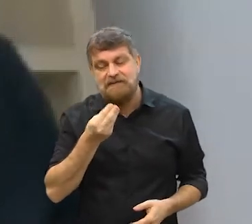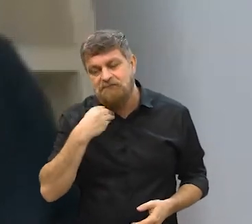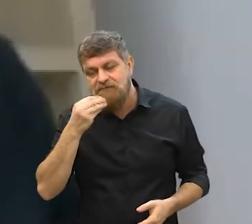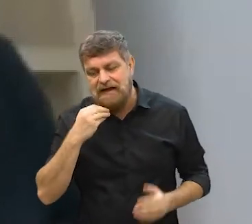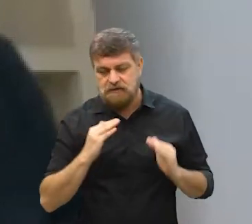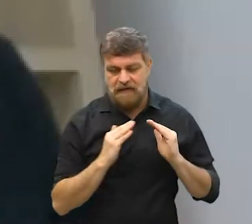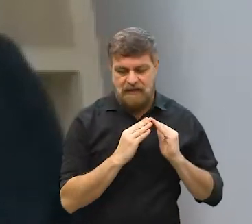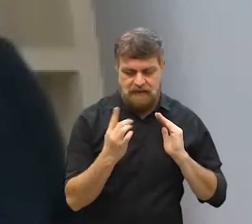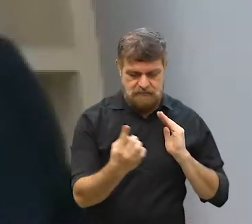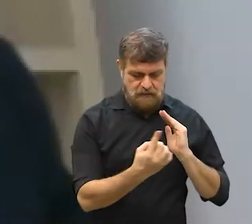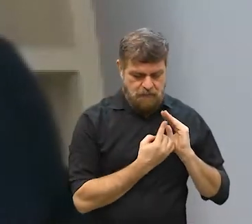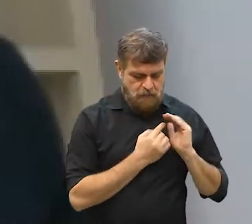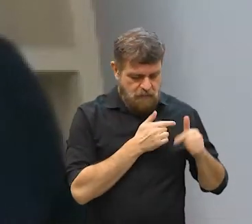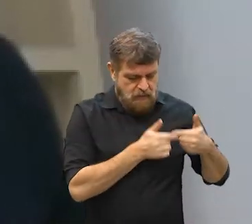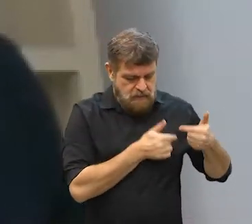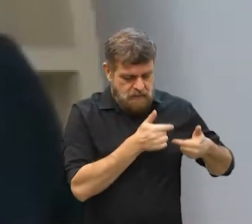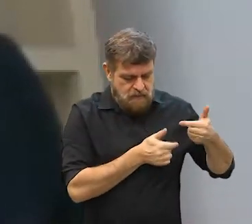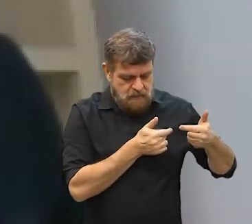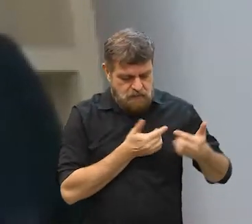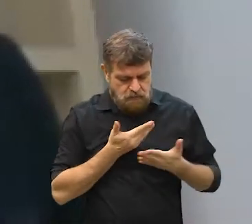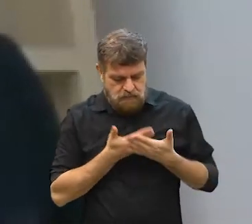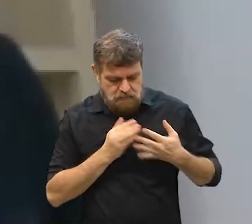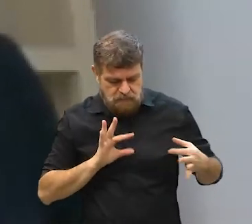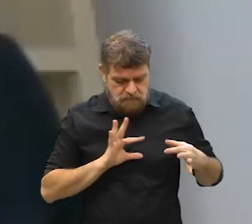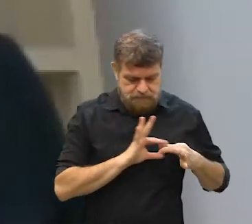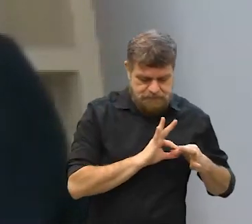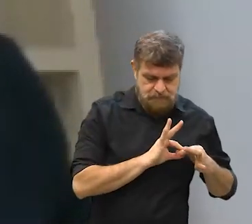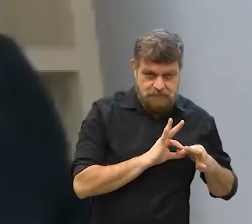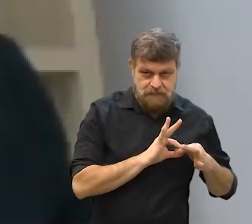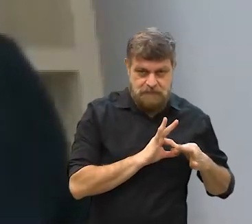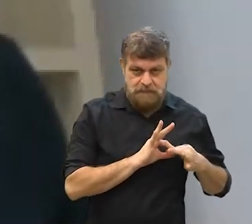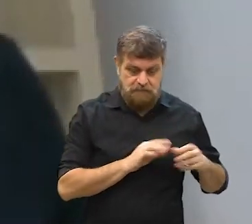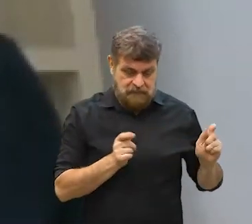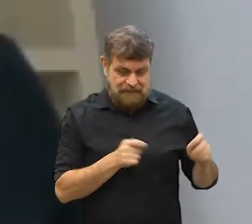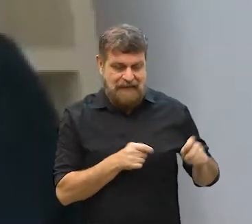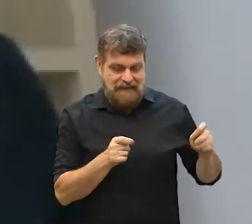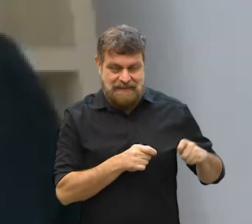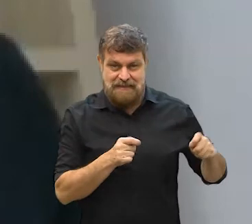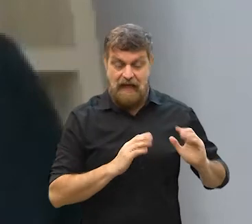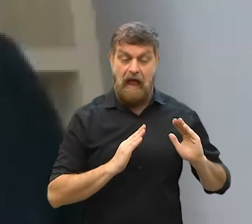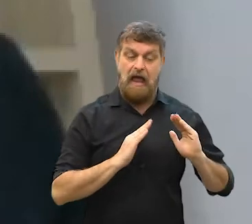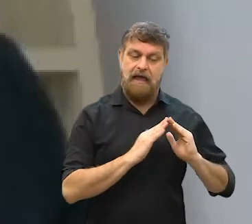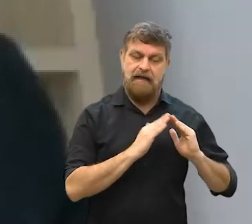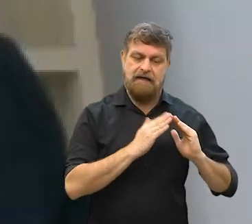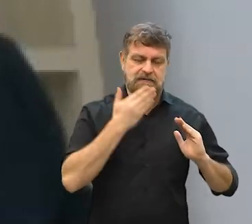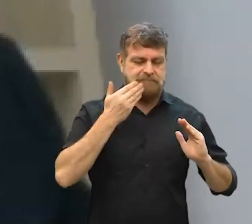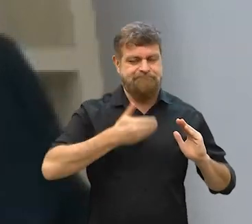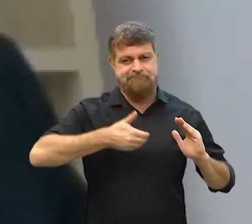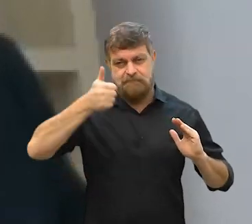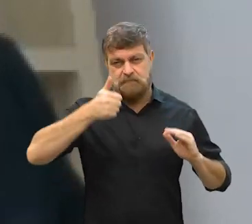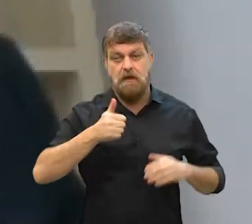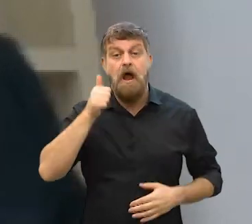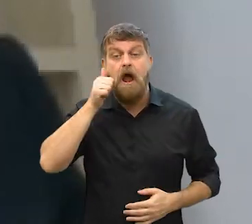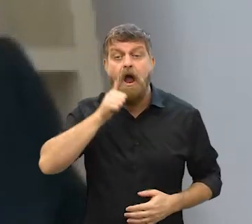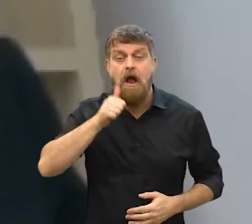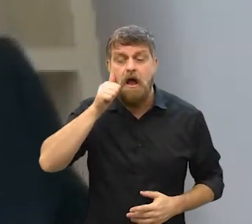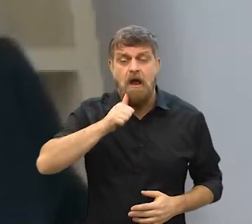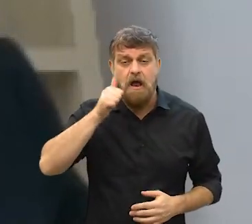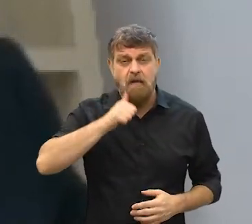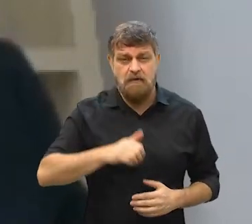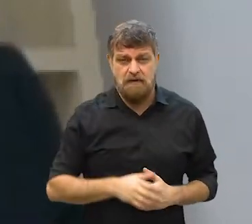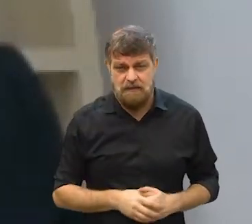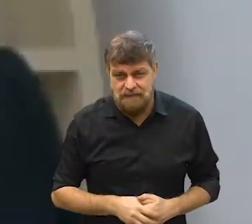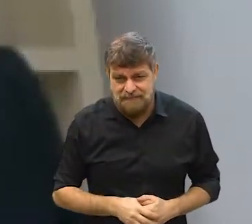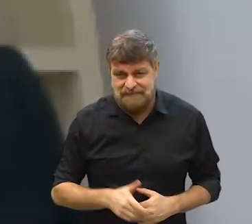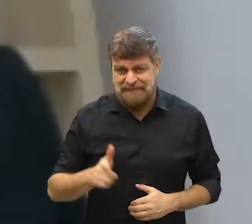em casa e poder estar trabalhando, e estar estudando, né? A mulher, ela